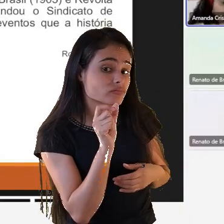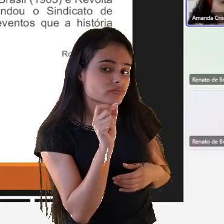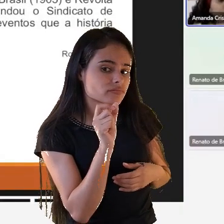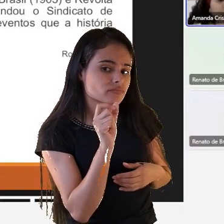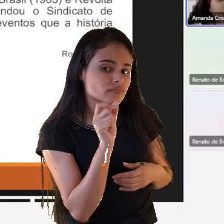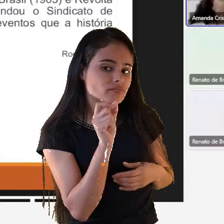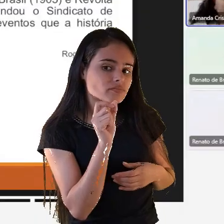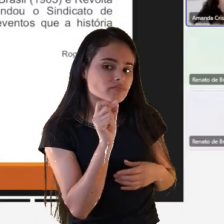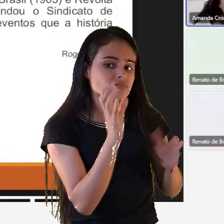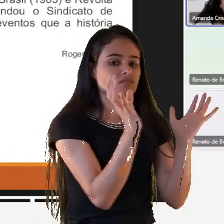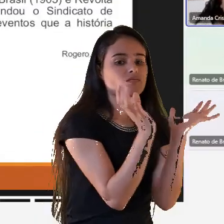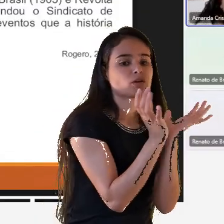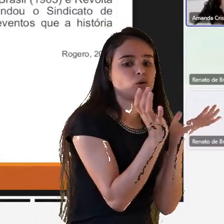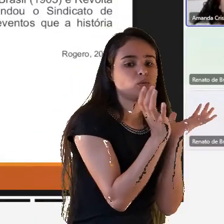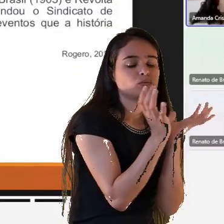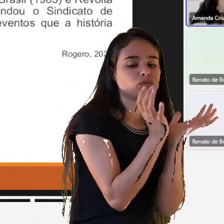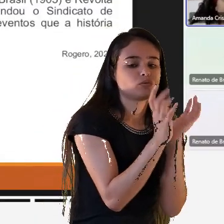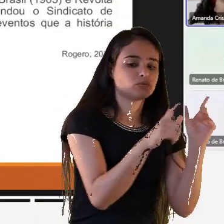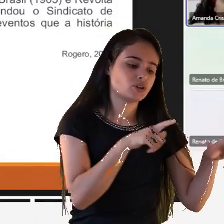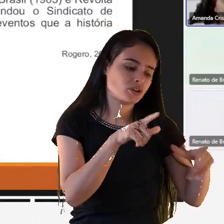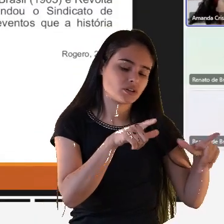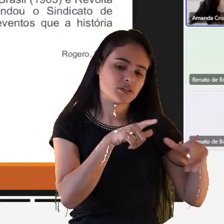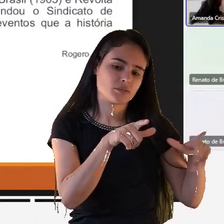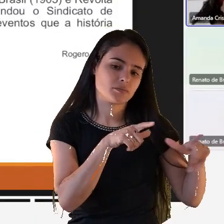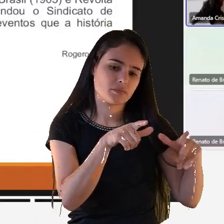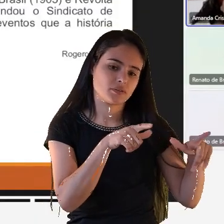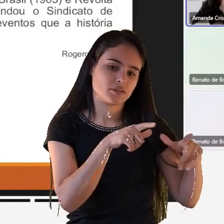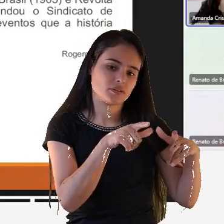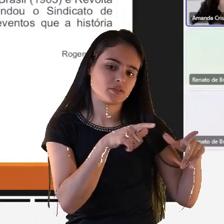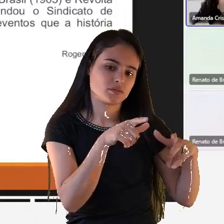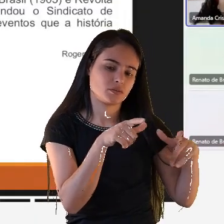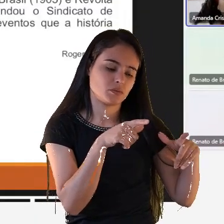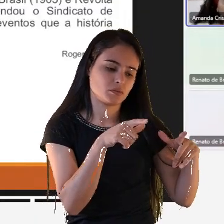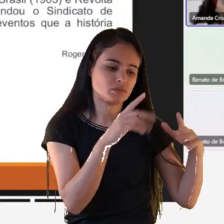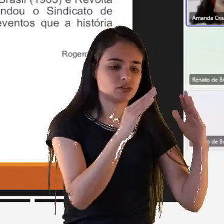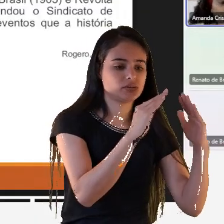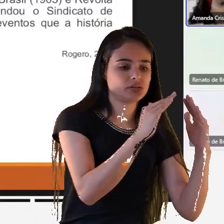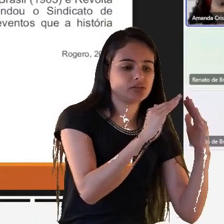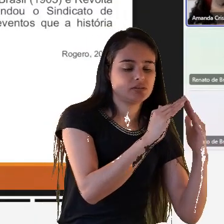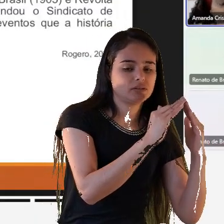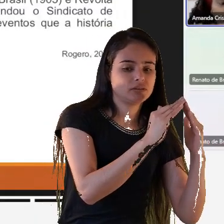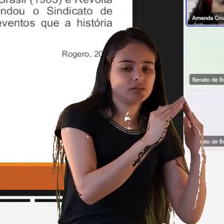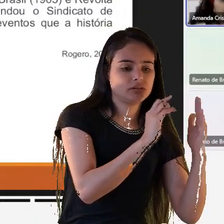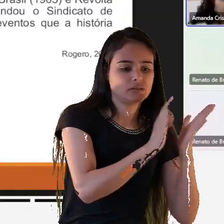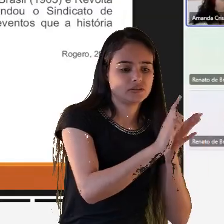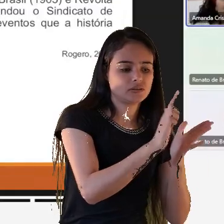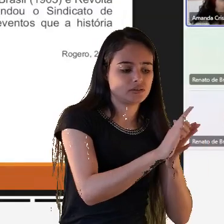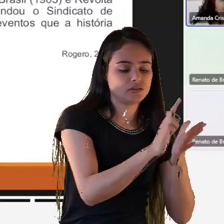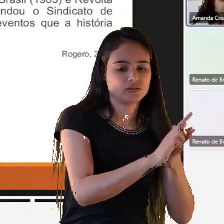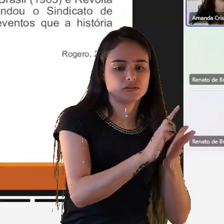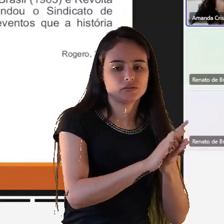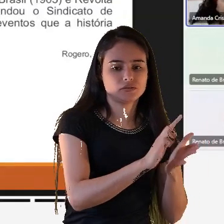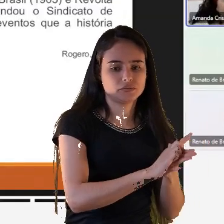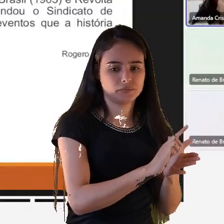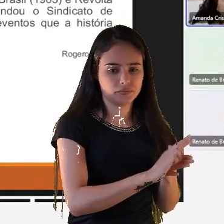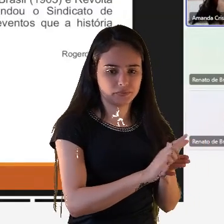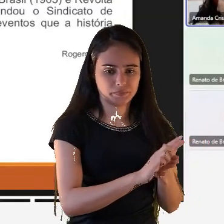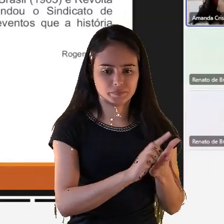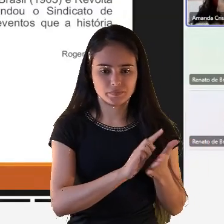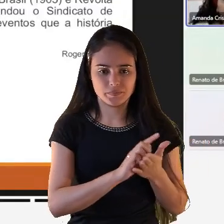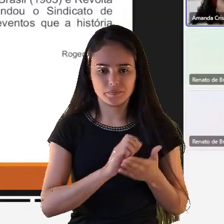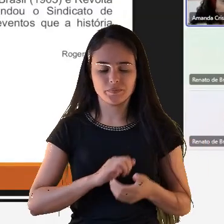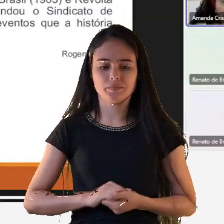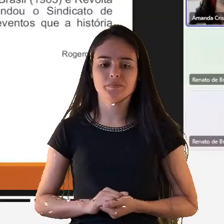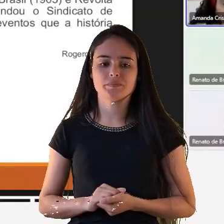pessoas e eventos importantes que a história oficial invisibilizou ou embranqueceu. Então, no próximo slide, a gente tem